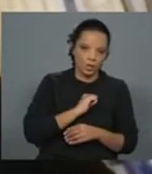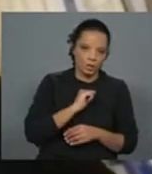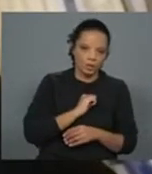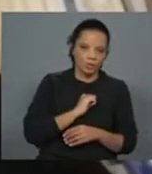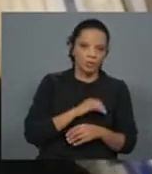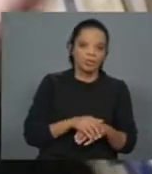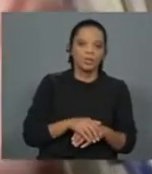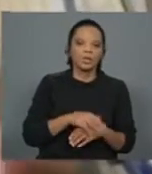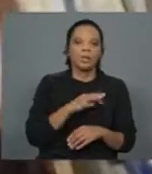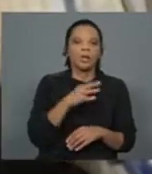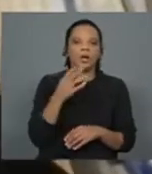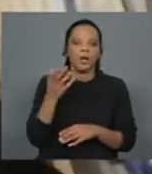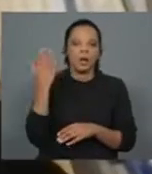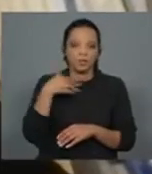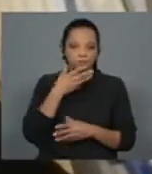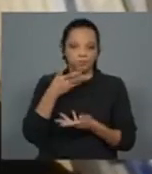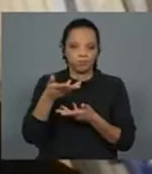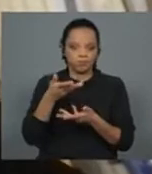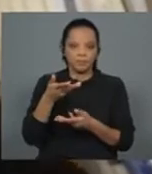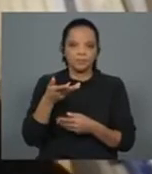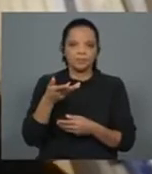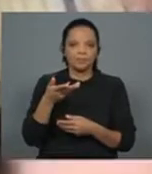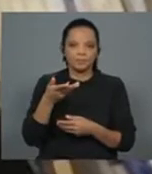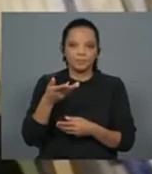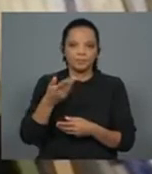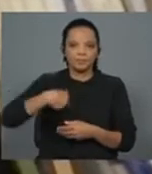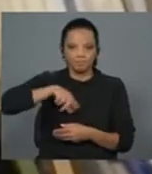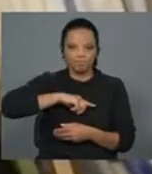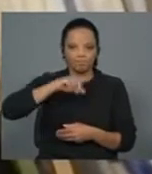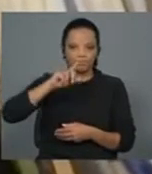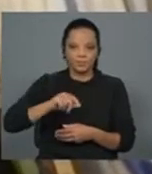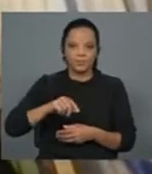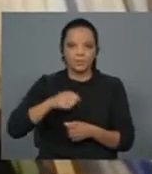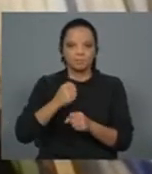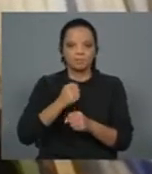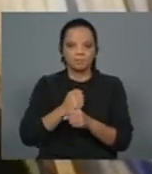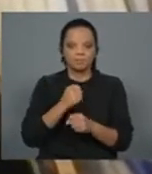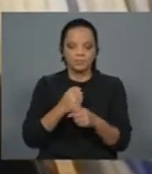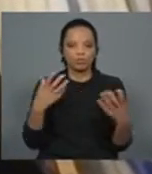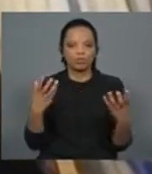e a Paula Tevesquesta, com quem nós trabalhamos sempre em conjunto.